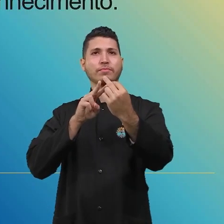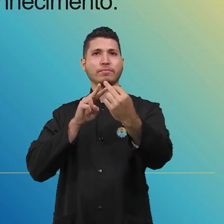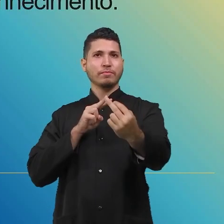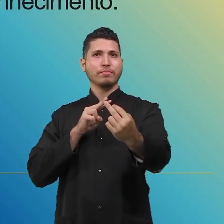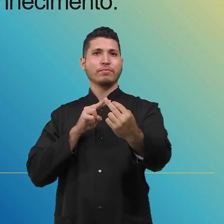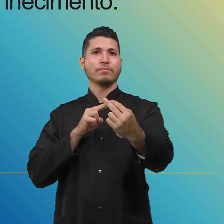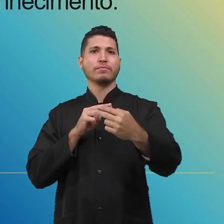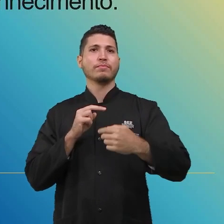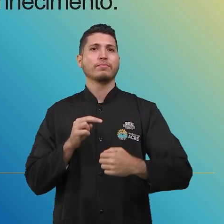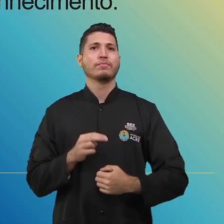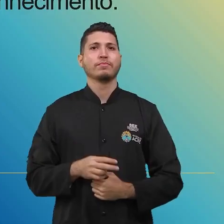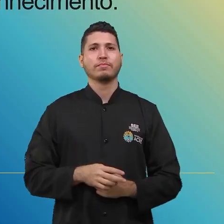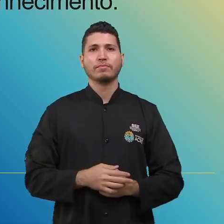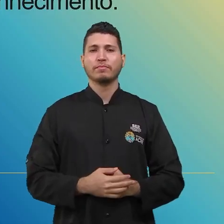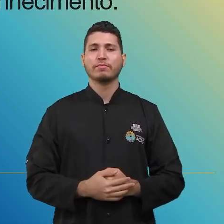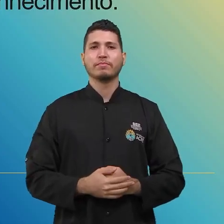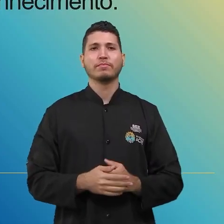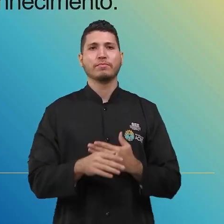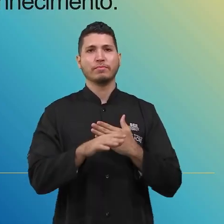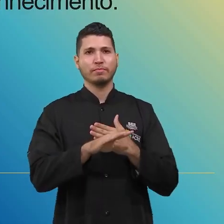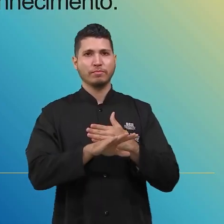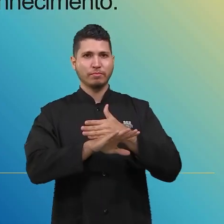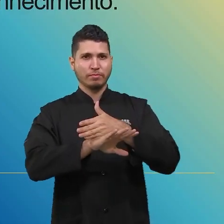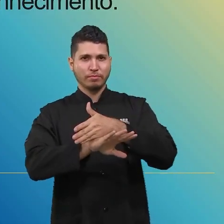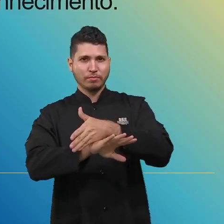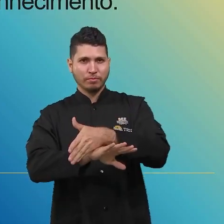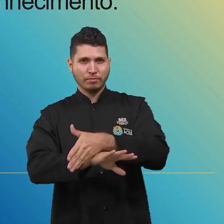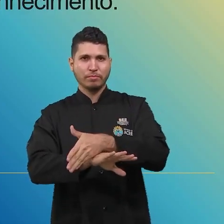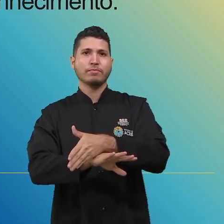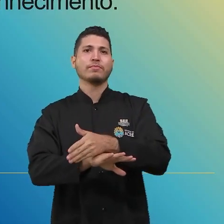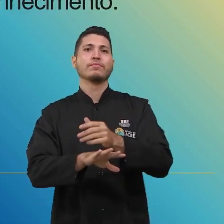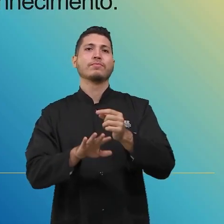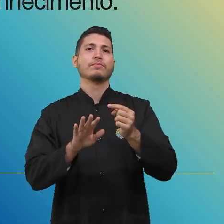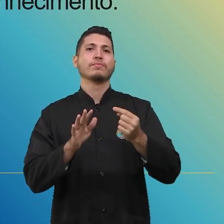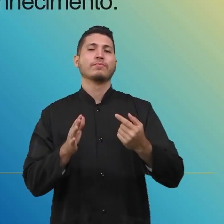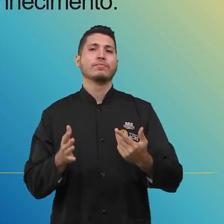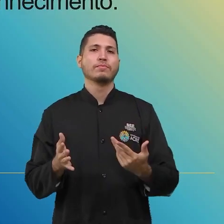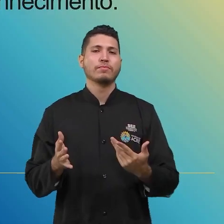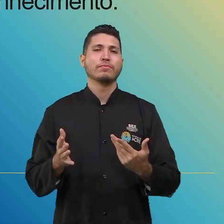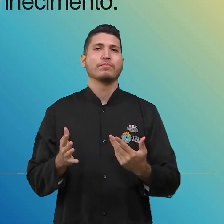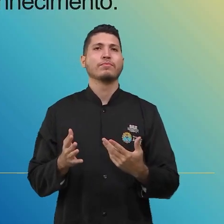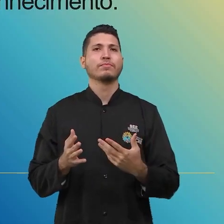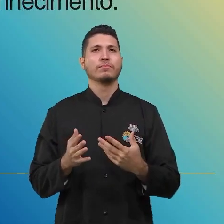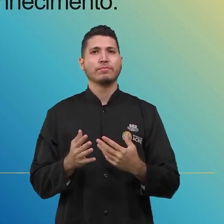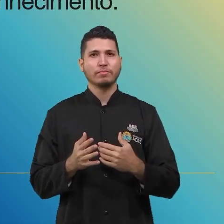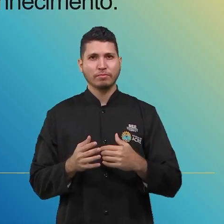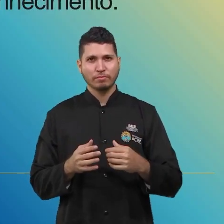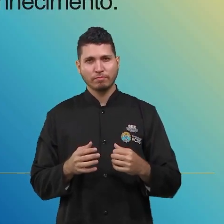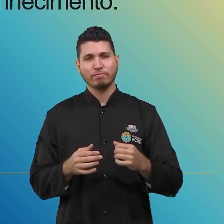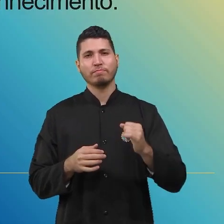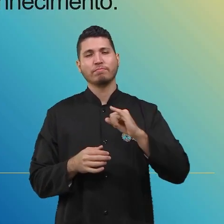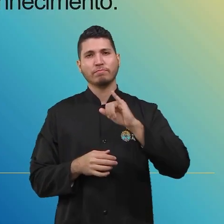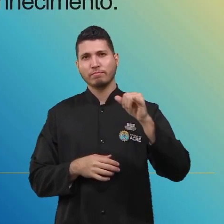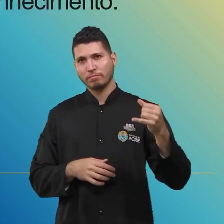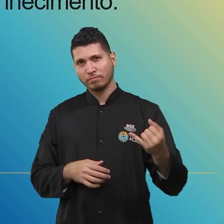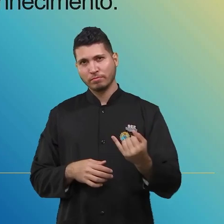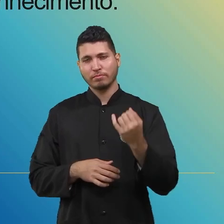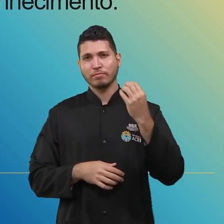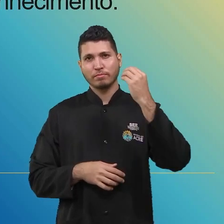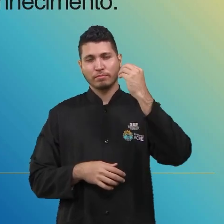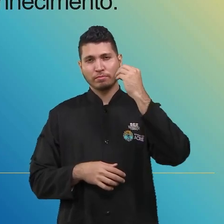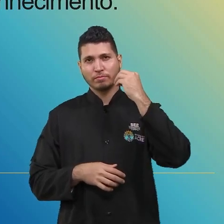eles redefinem de fato esse acesso ao patrimônio cultural e oferecem essas experiências imersivas